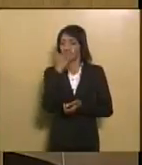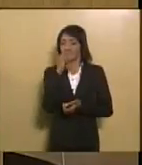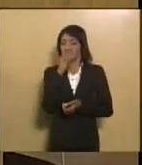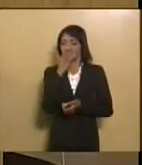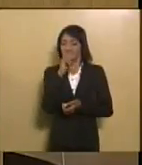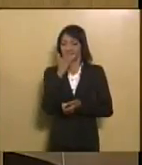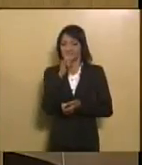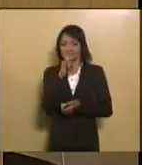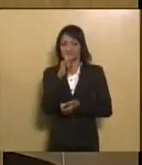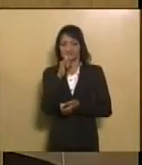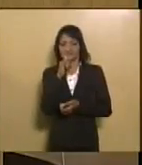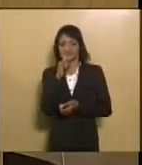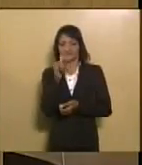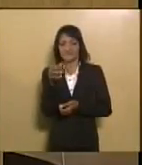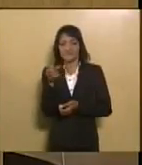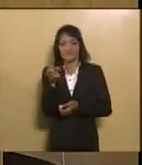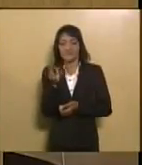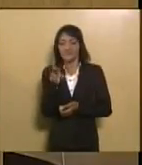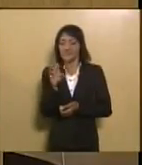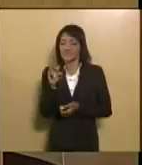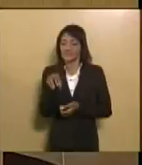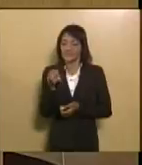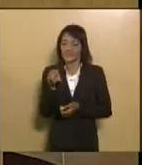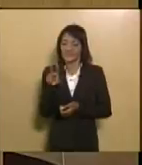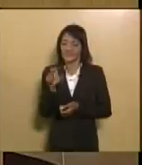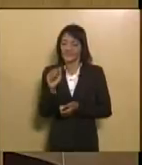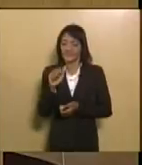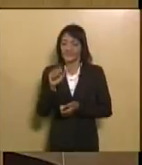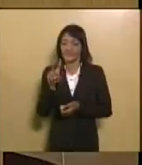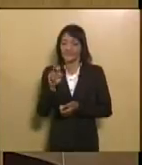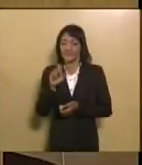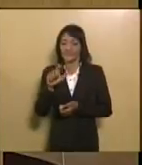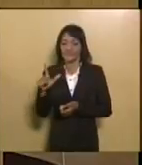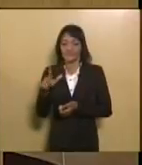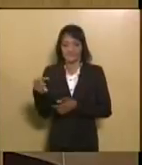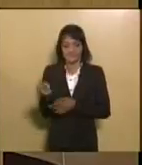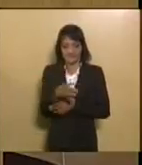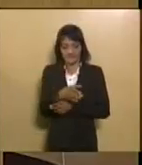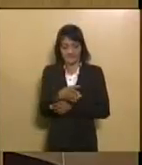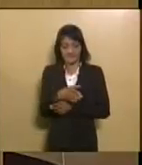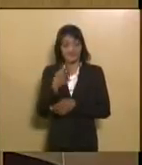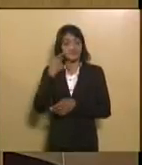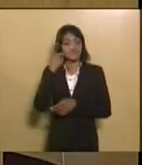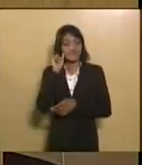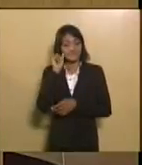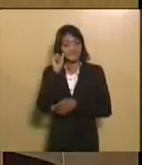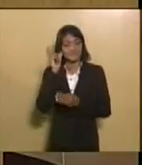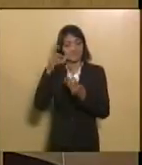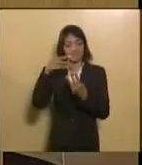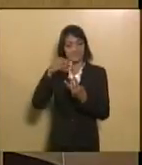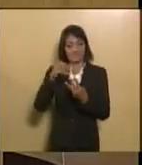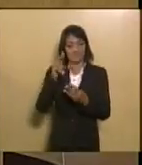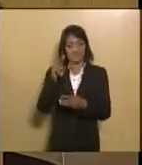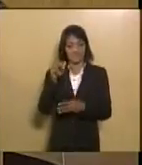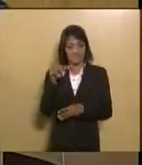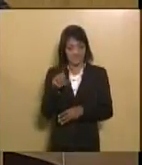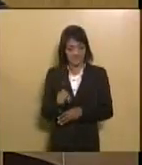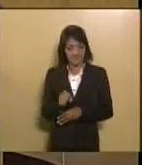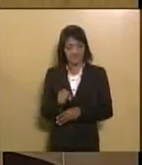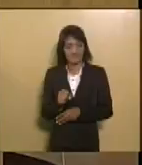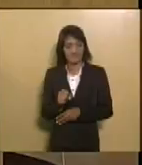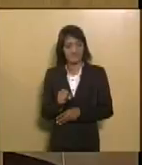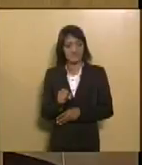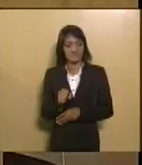renovável. Ontem estivemos na Universidade Federal de Sergipe, onde passamos a